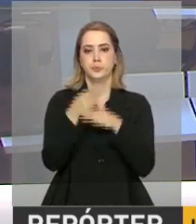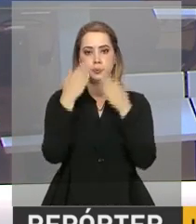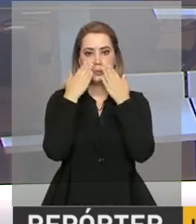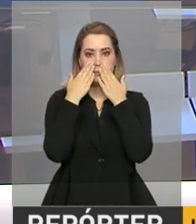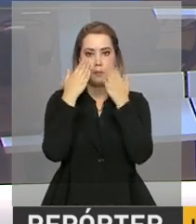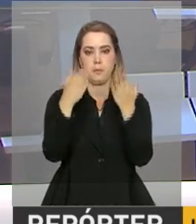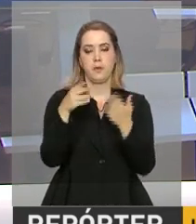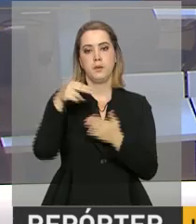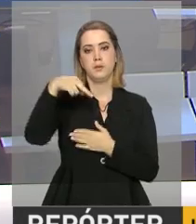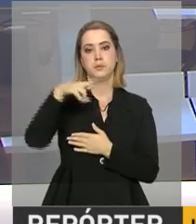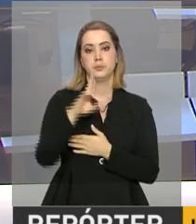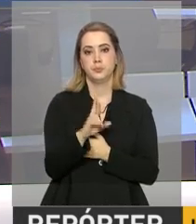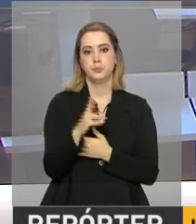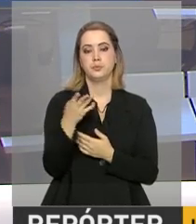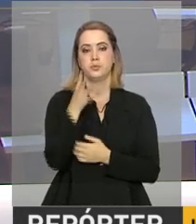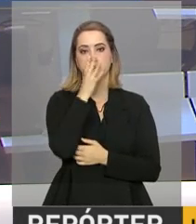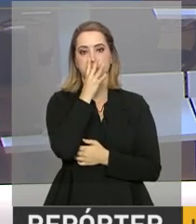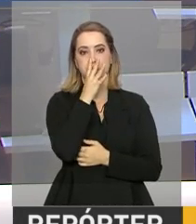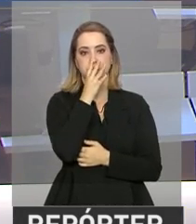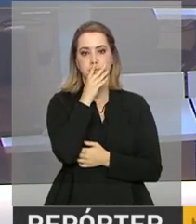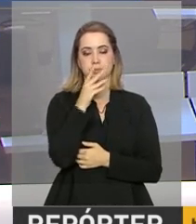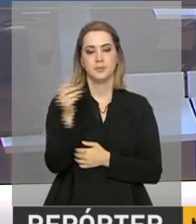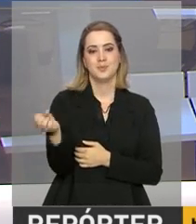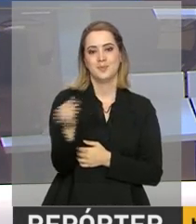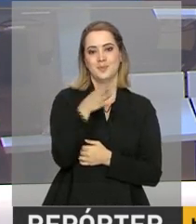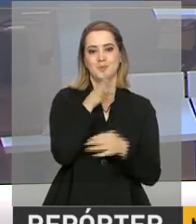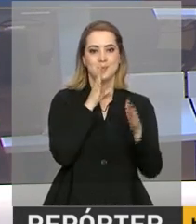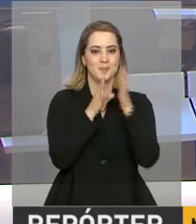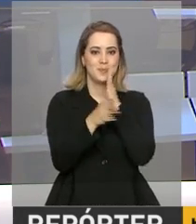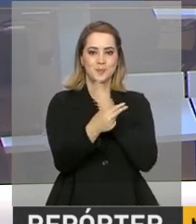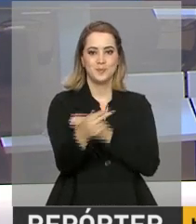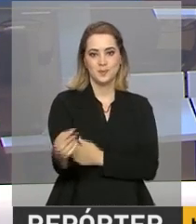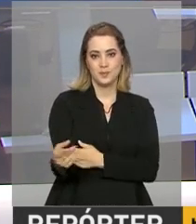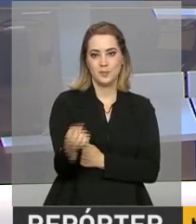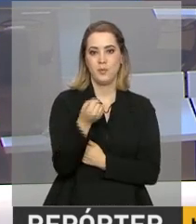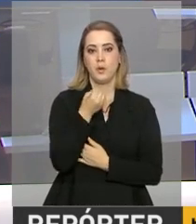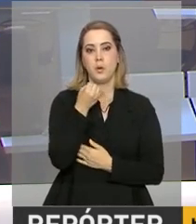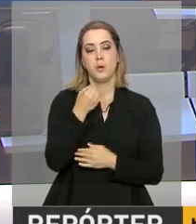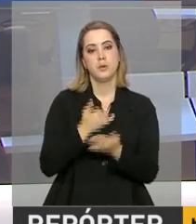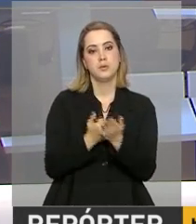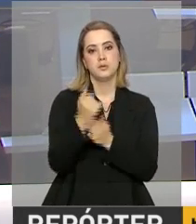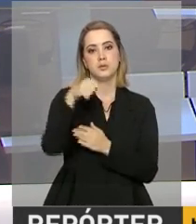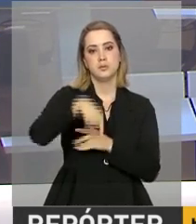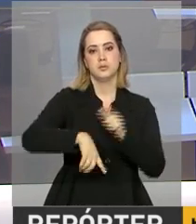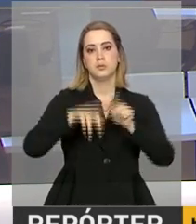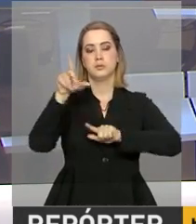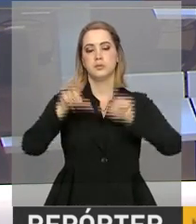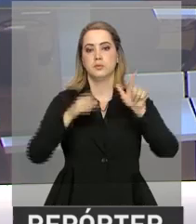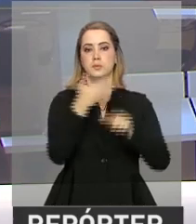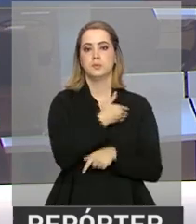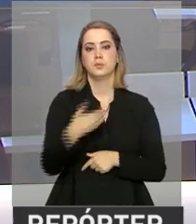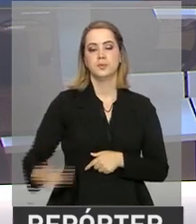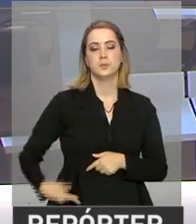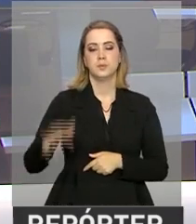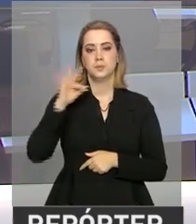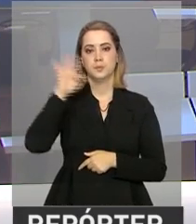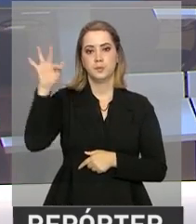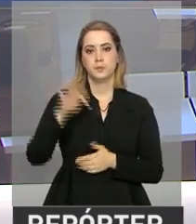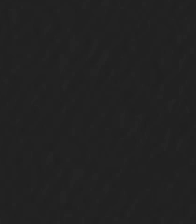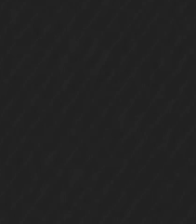na próxima edição acompanhe também as novidades em nossas redes sociais continue com a gente aqui na nbr a tv do governo